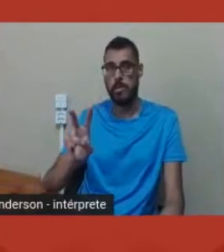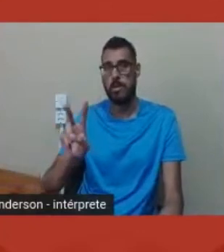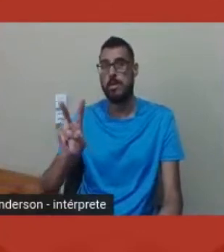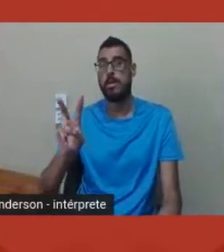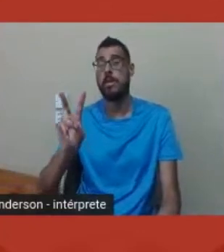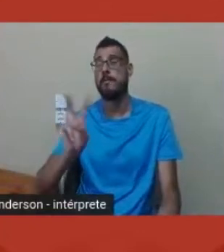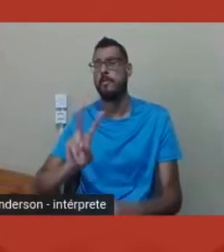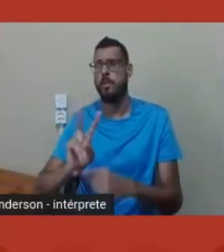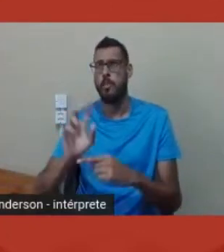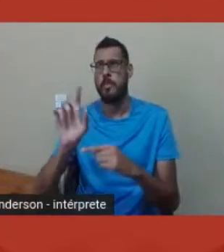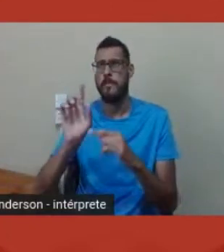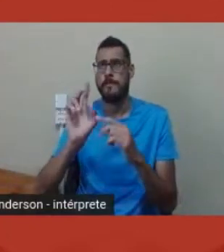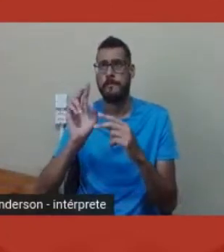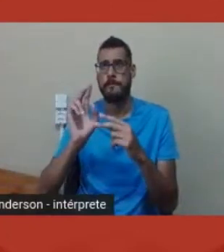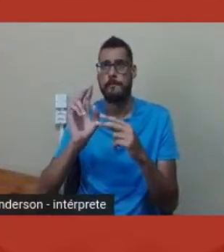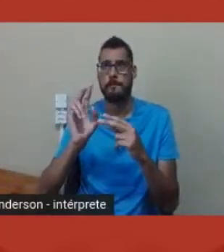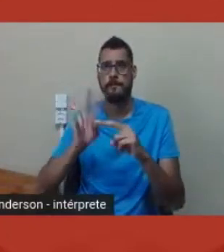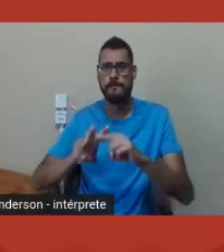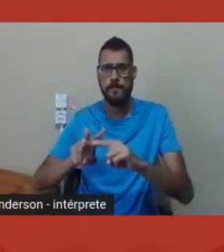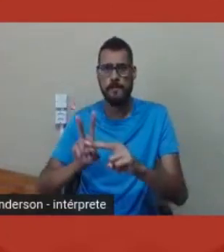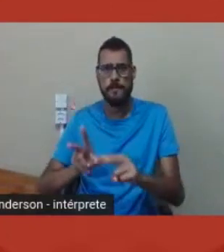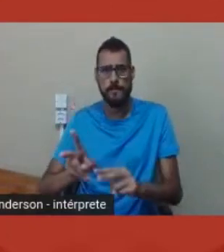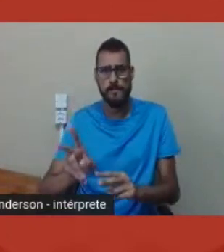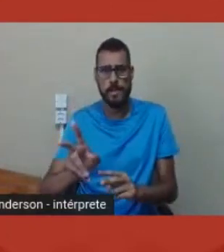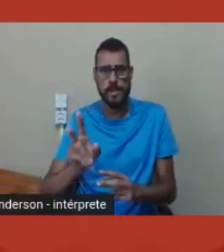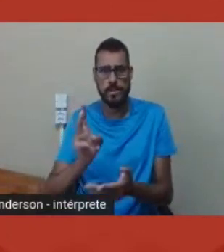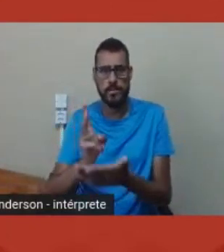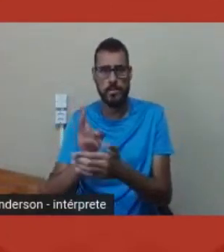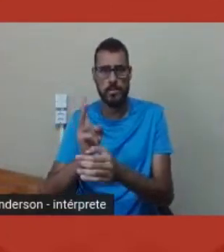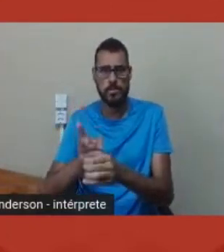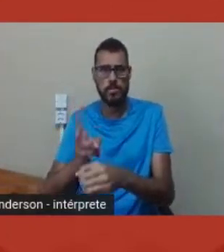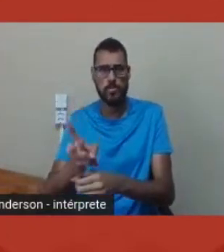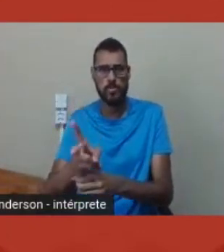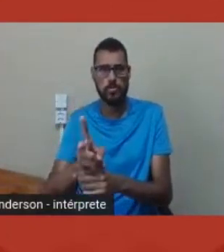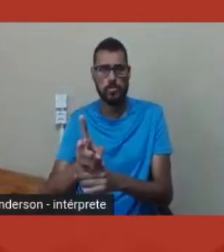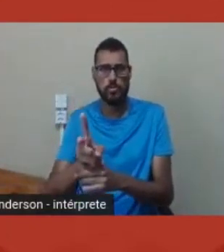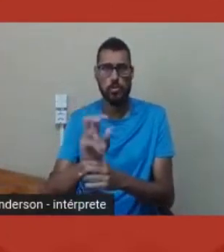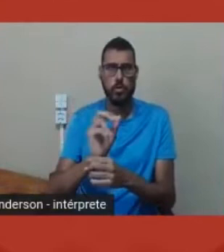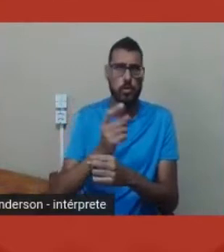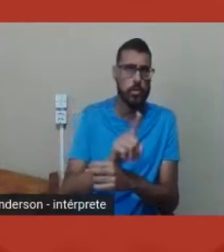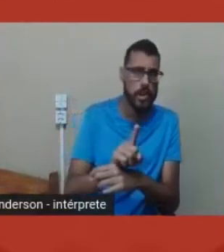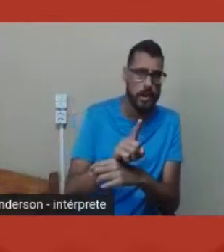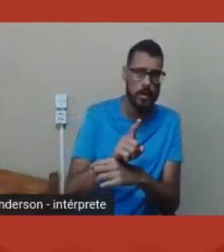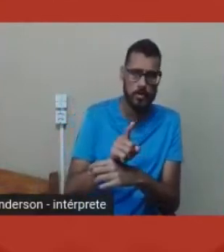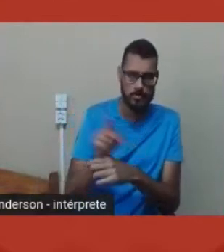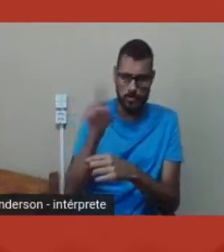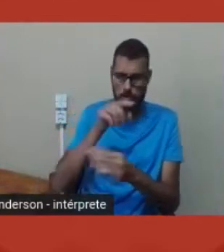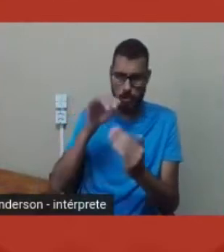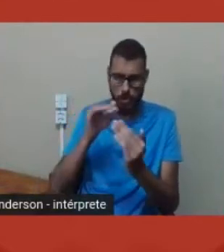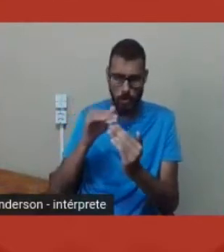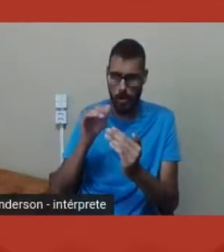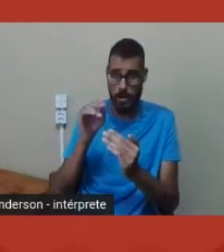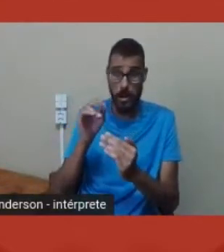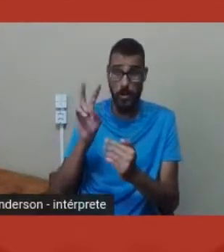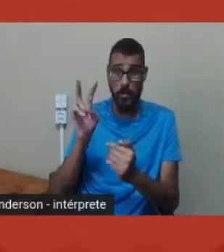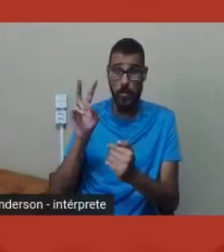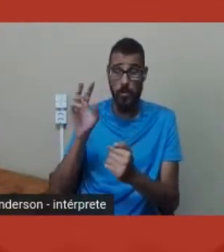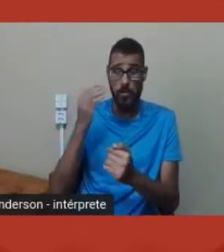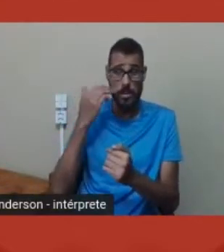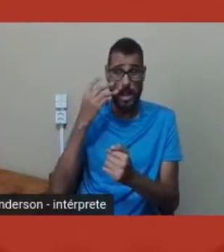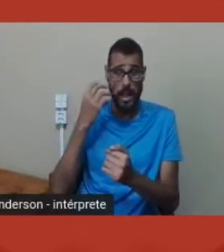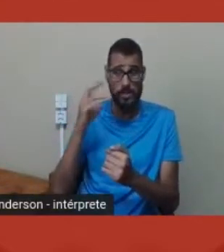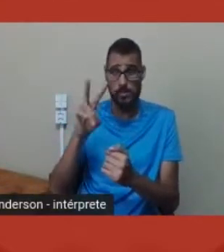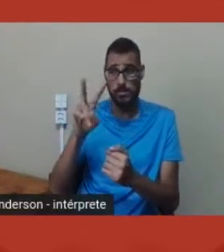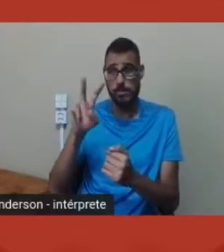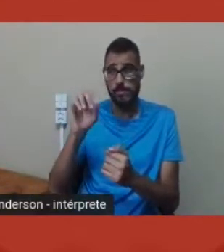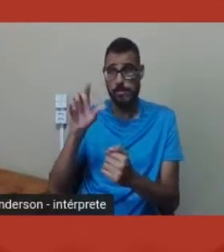que o gato não tem volume... Não tem volume fixo, né? Todo mundo concorda com isso.